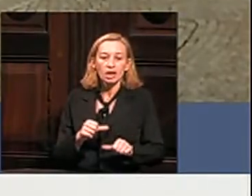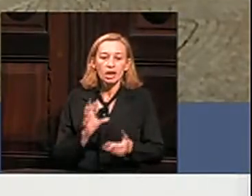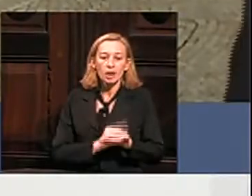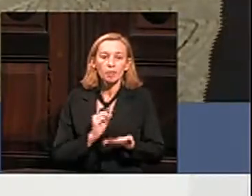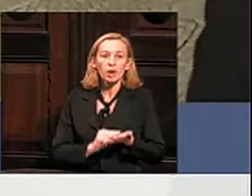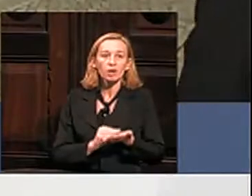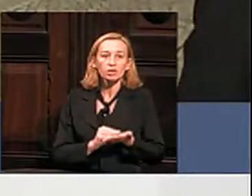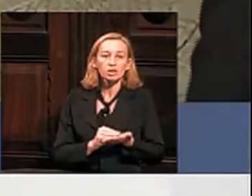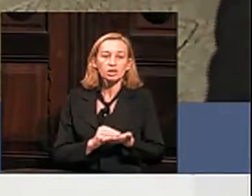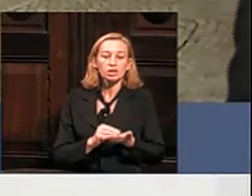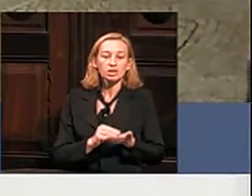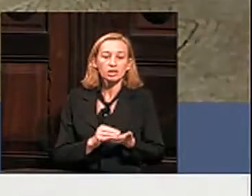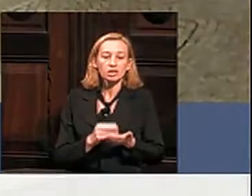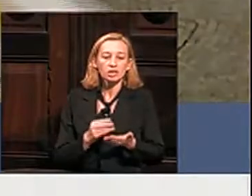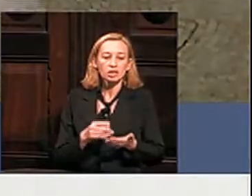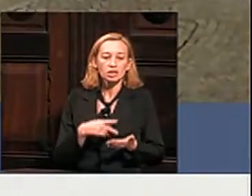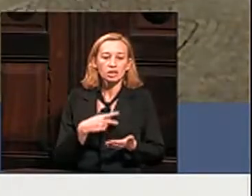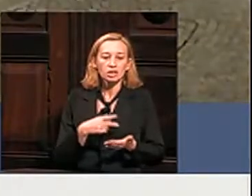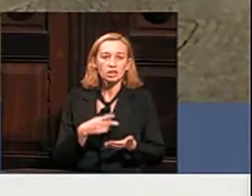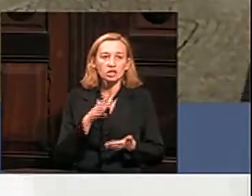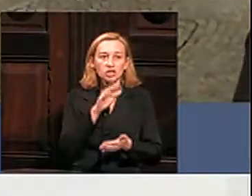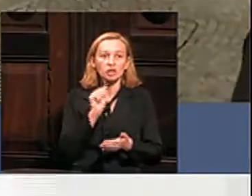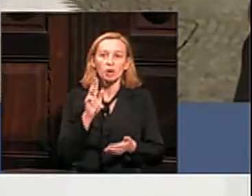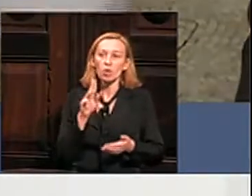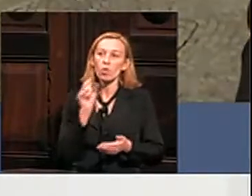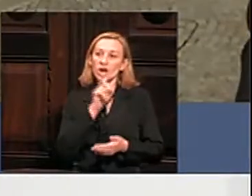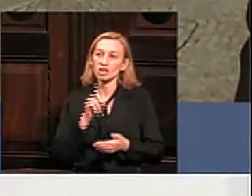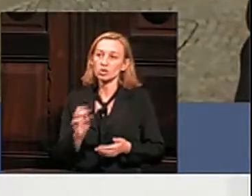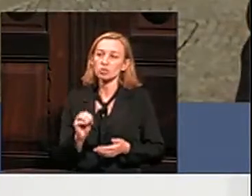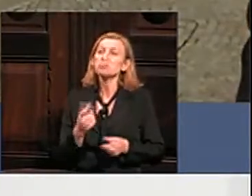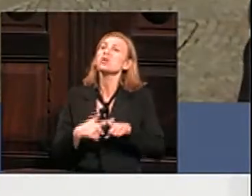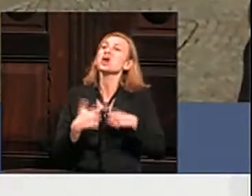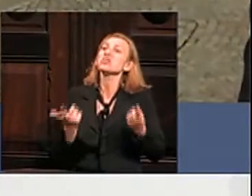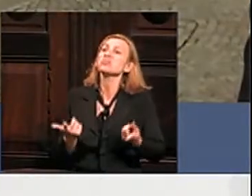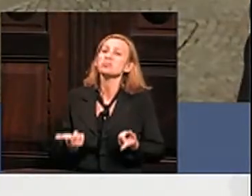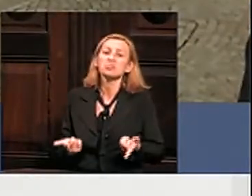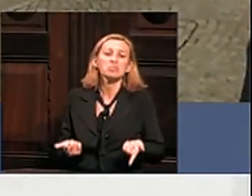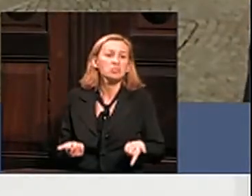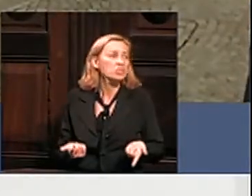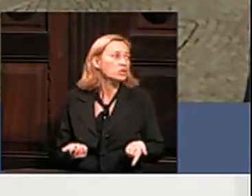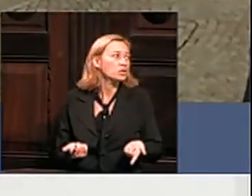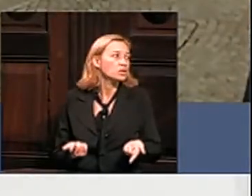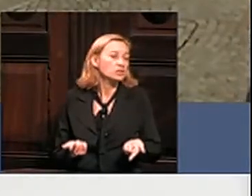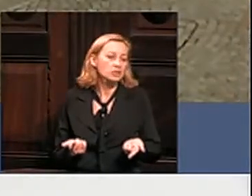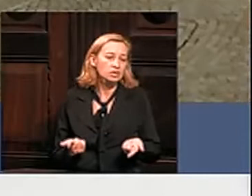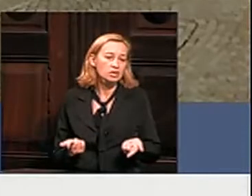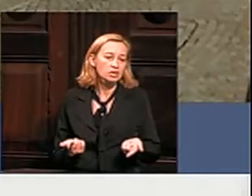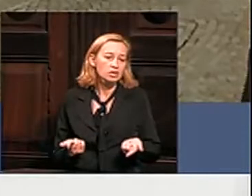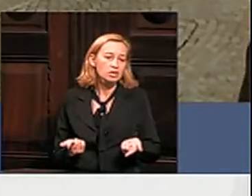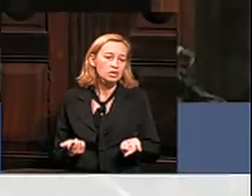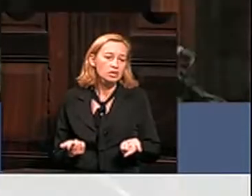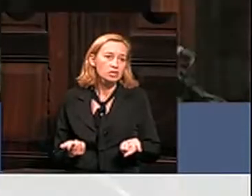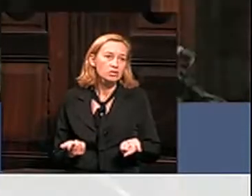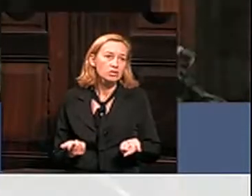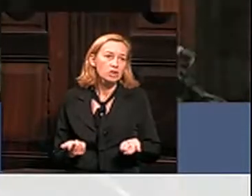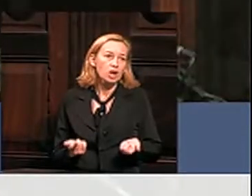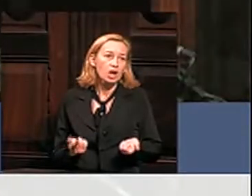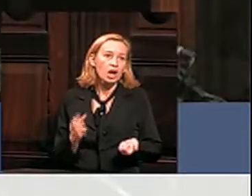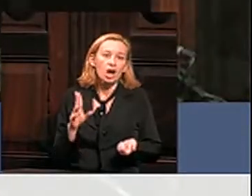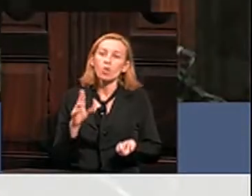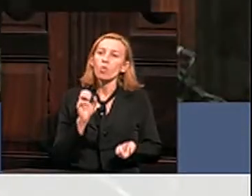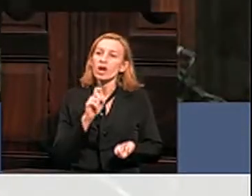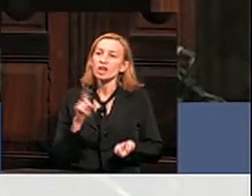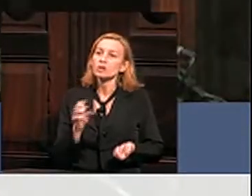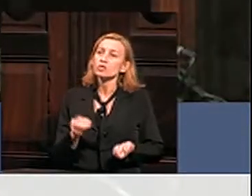logo isso. Deputada Lucinha. Ninguém não tem deputada consenso, Lucinha. A casa não tem consenso. Deputada Bota para votar o êxodo, que é o êxodo tem consenso. Deputada